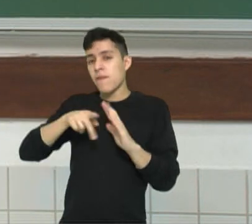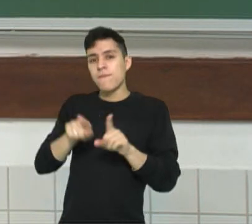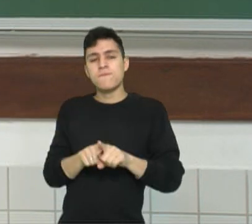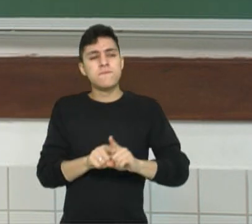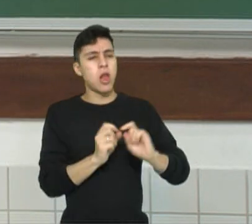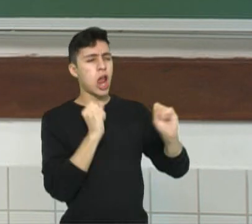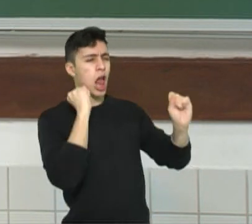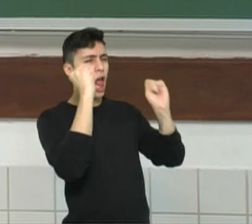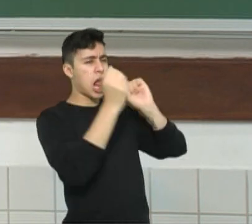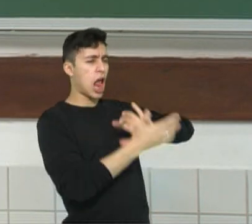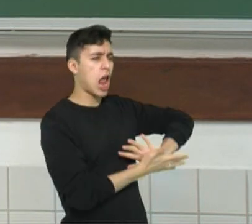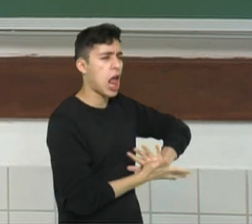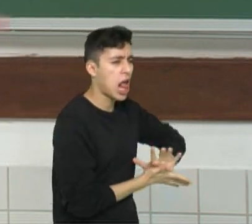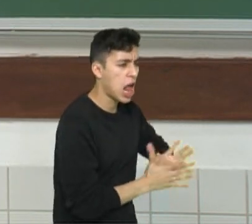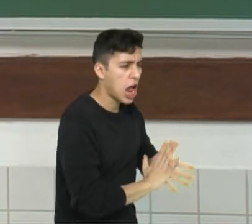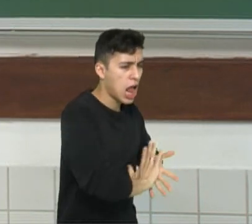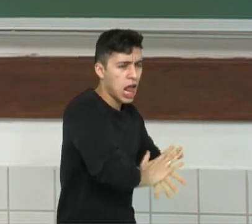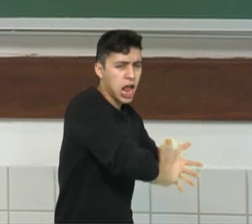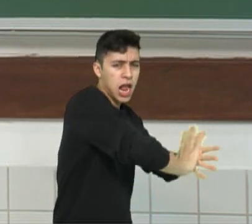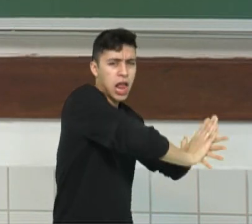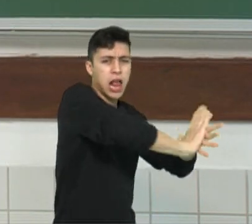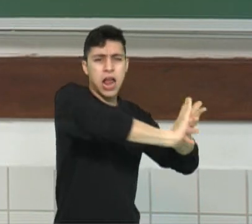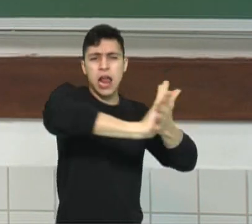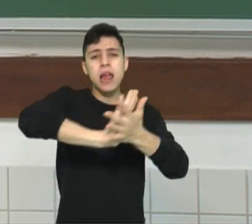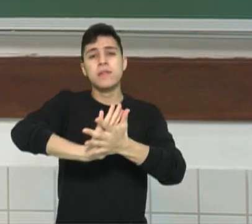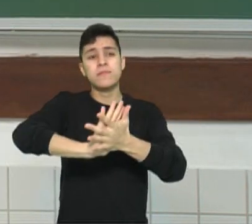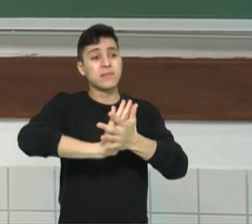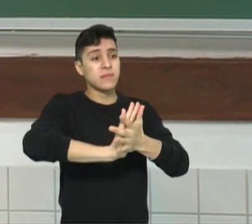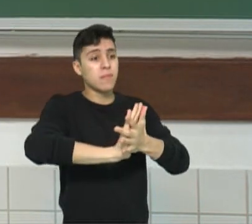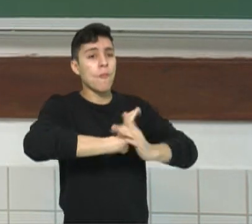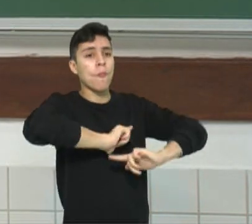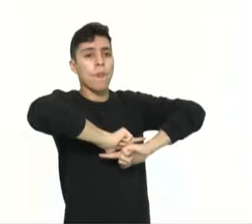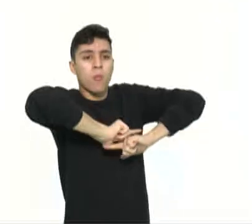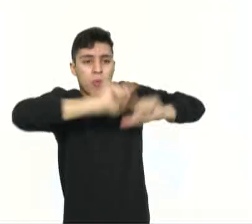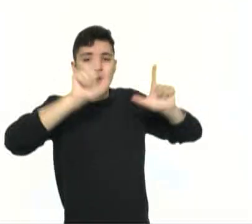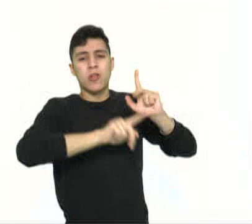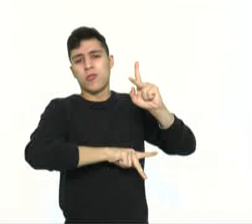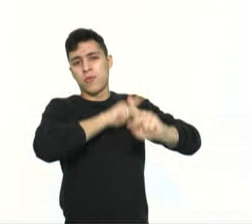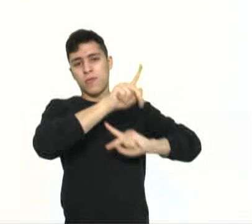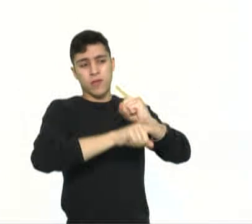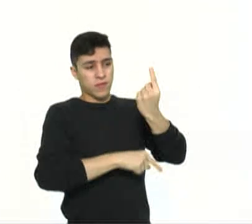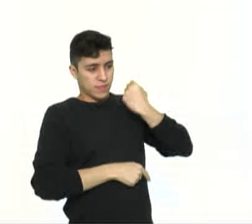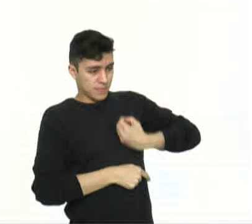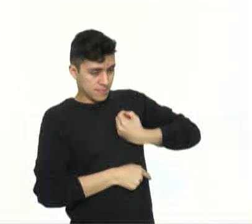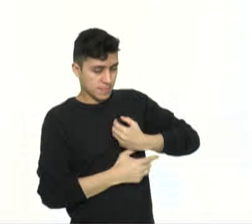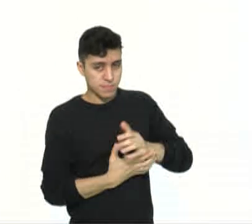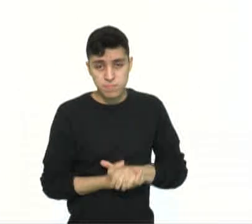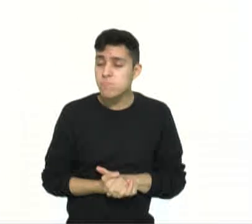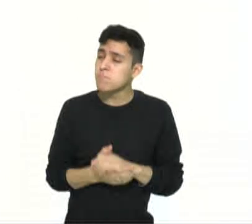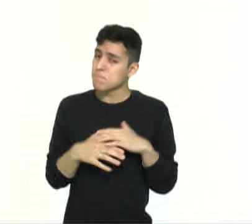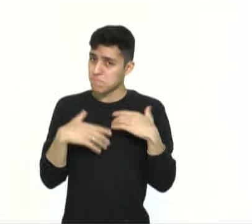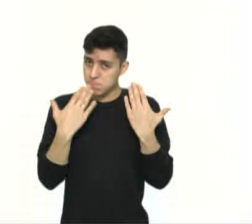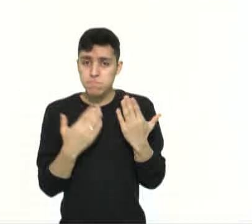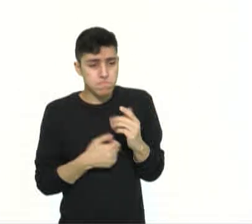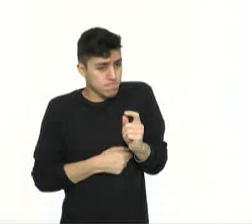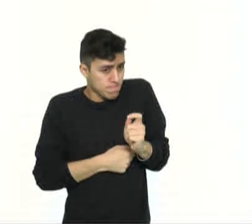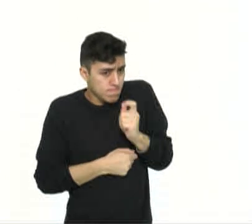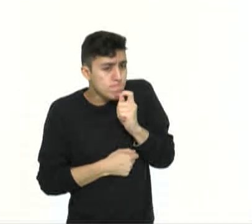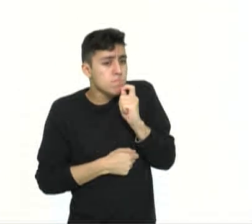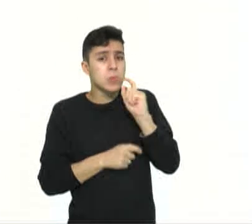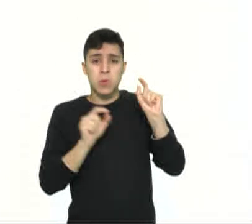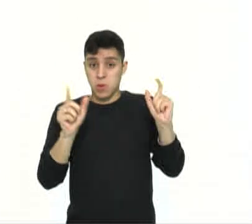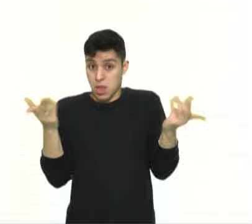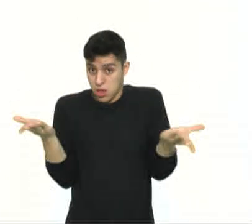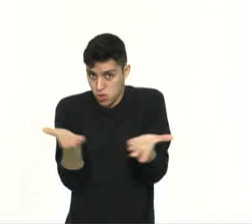devastação, né, dentro desses povos que viviam aqui. Mas, mesmo assim, atualmente, em países como